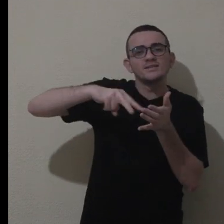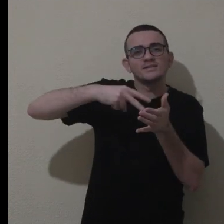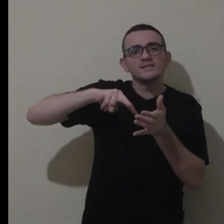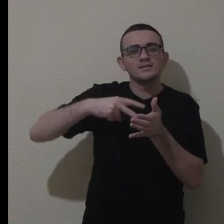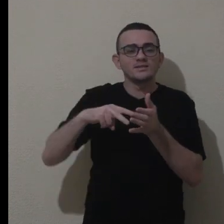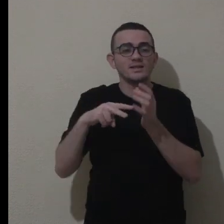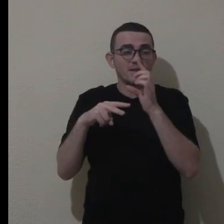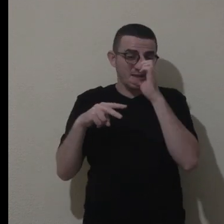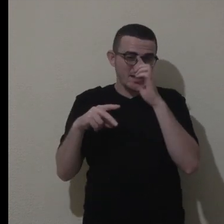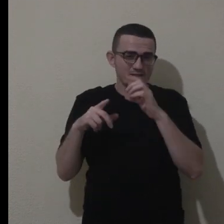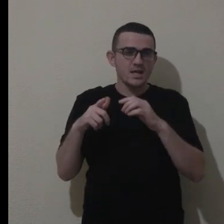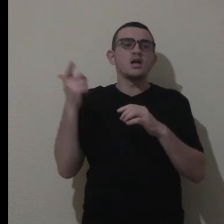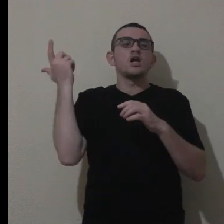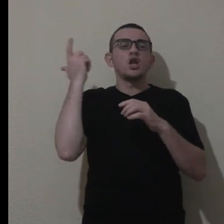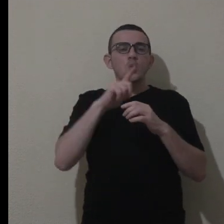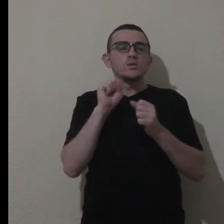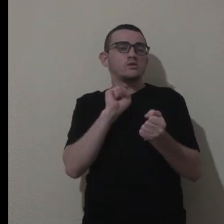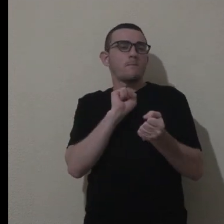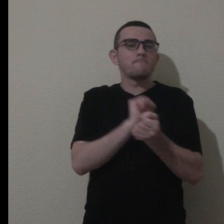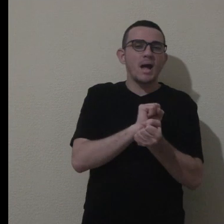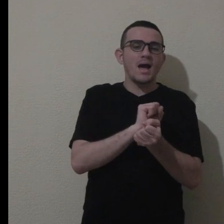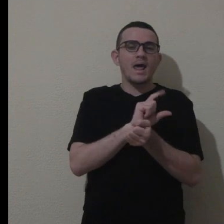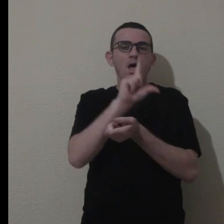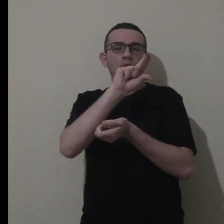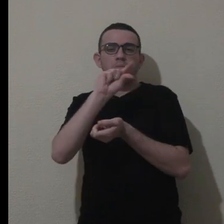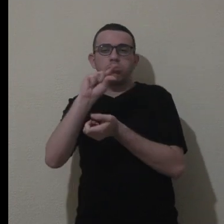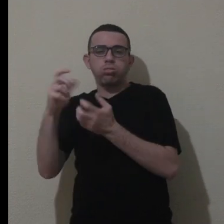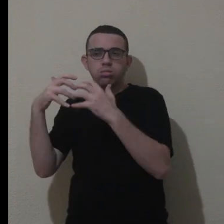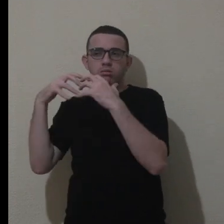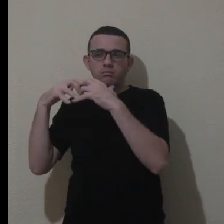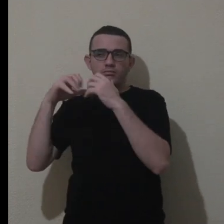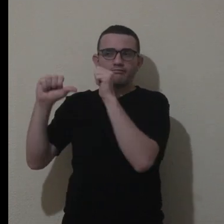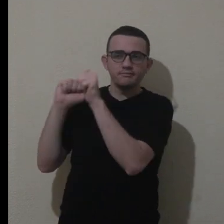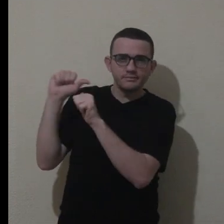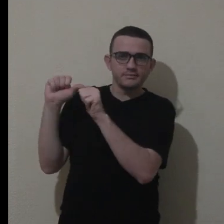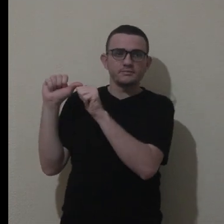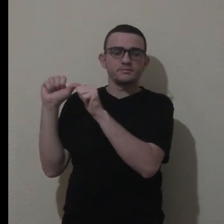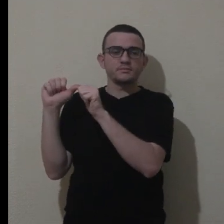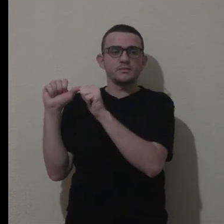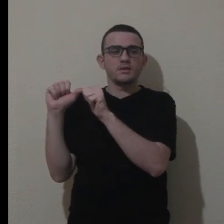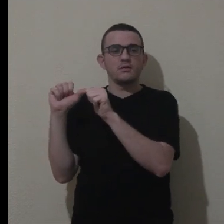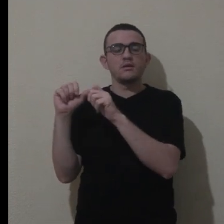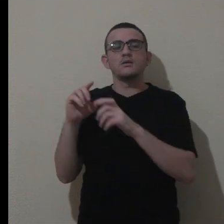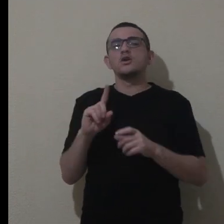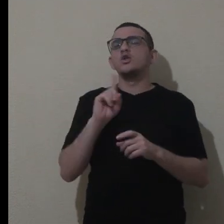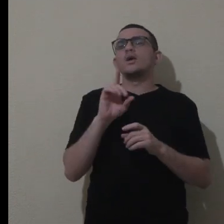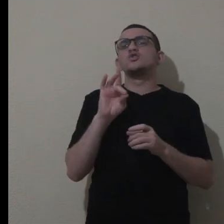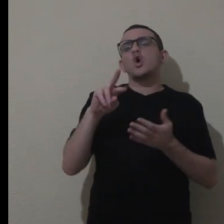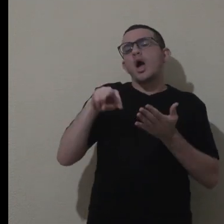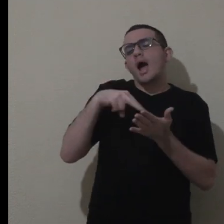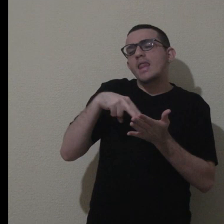essa dança, ele segurou o declínio. Mas o que chama atenção não é talvez tanto a questão da